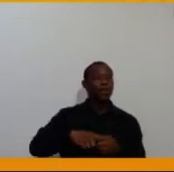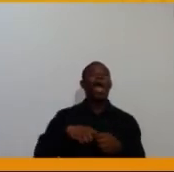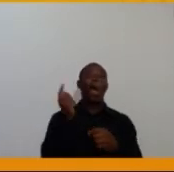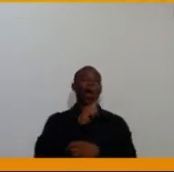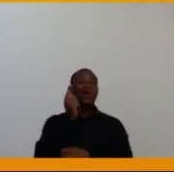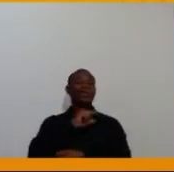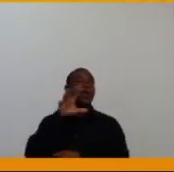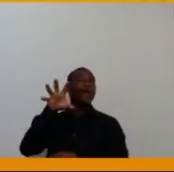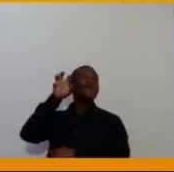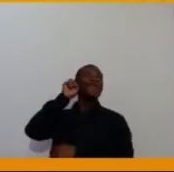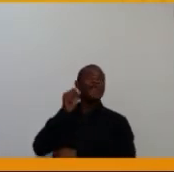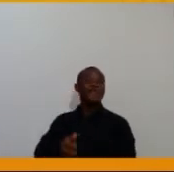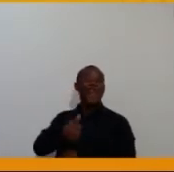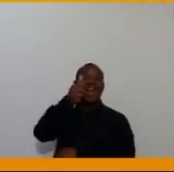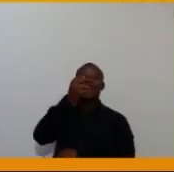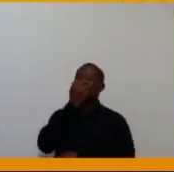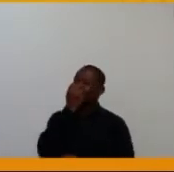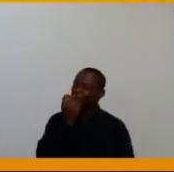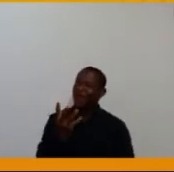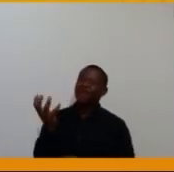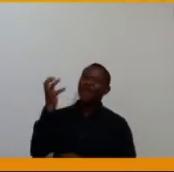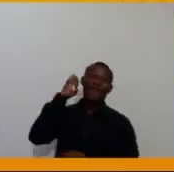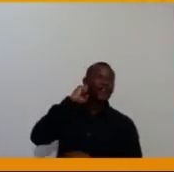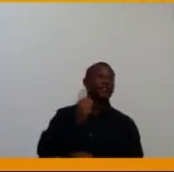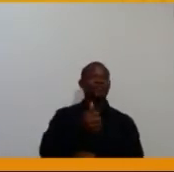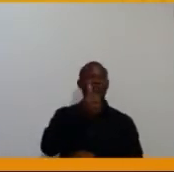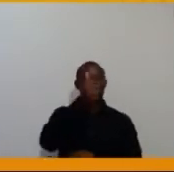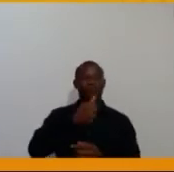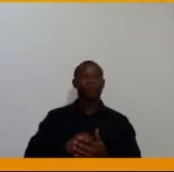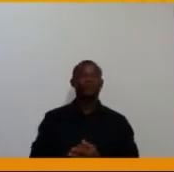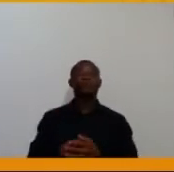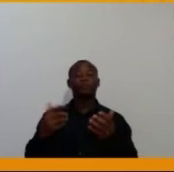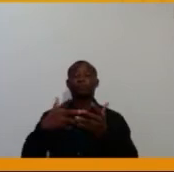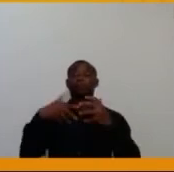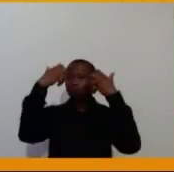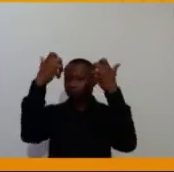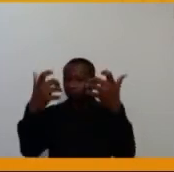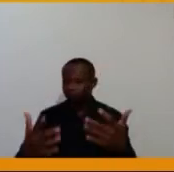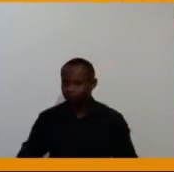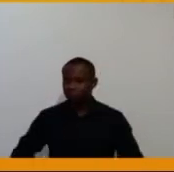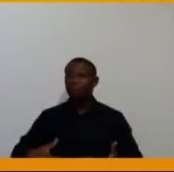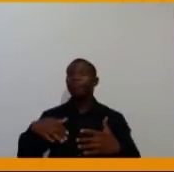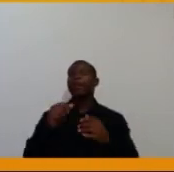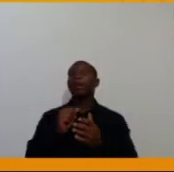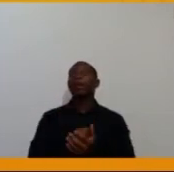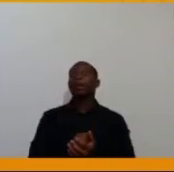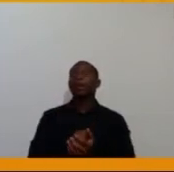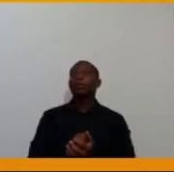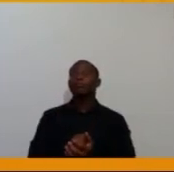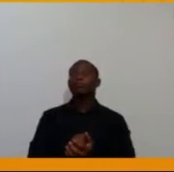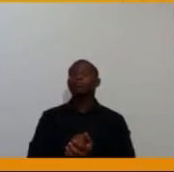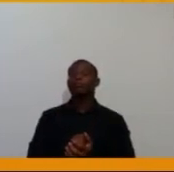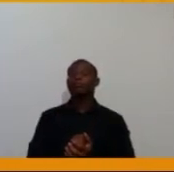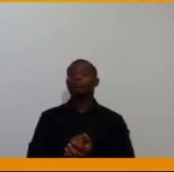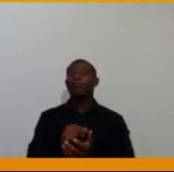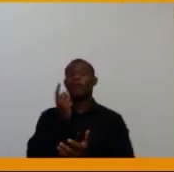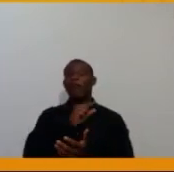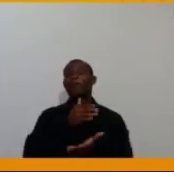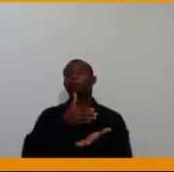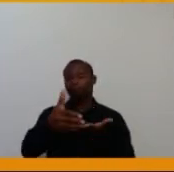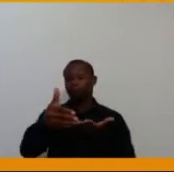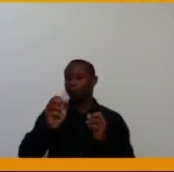que... Estamos sim, estamos, está ótimo. E aí, a nossa rede... Nós temos,